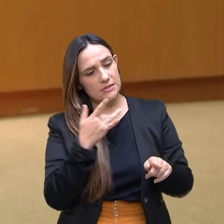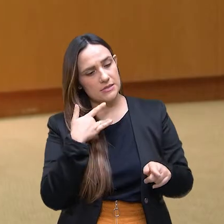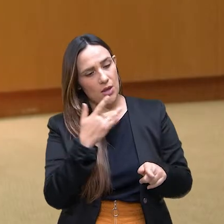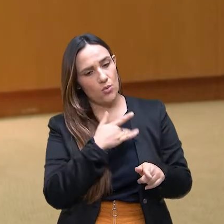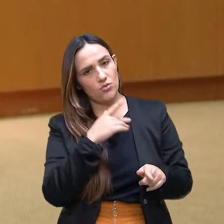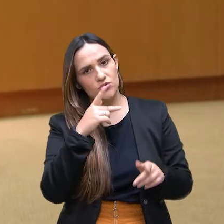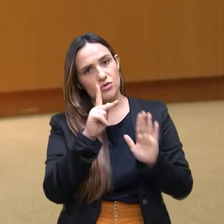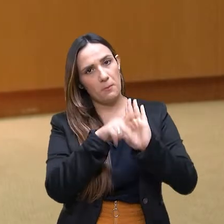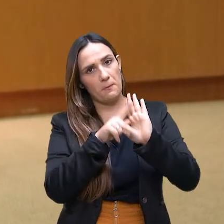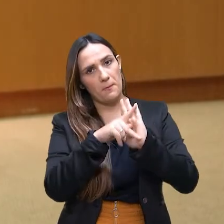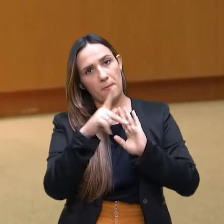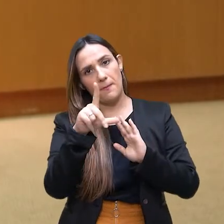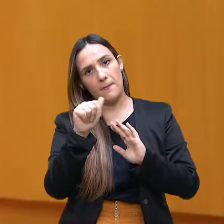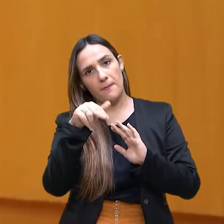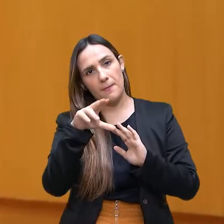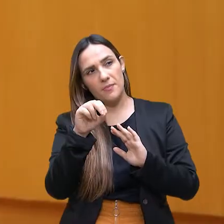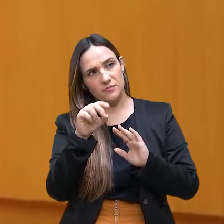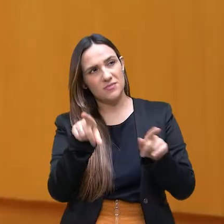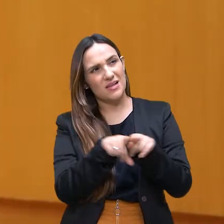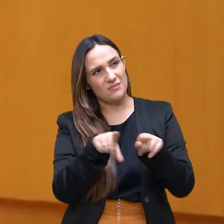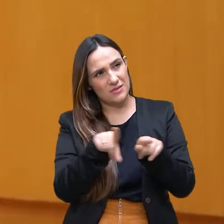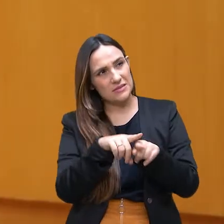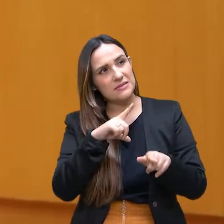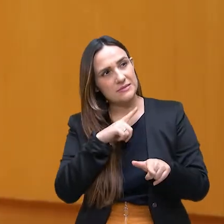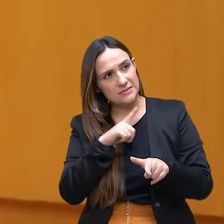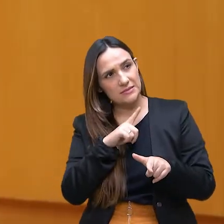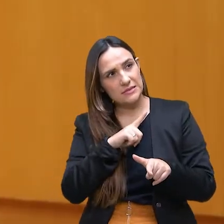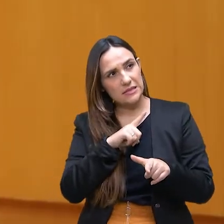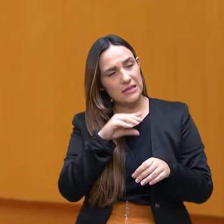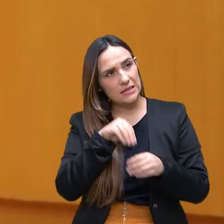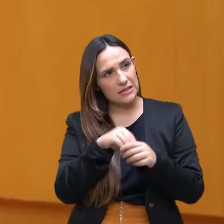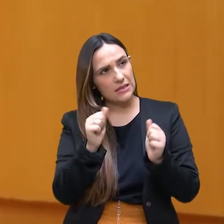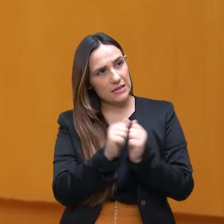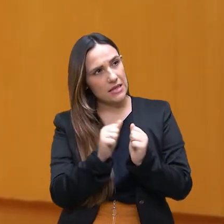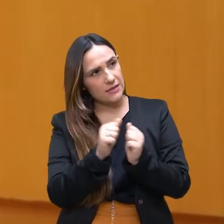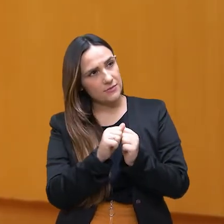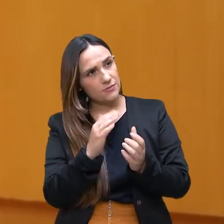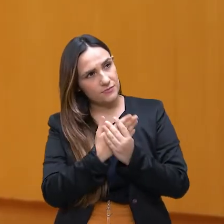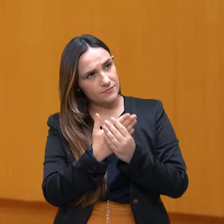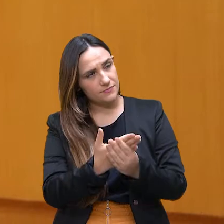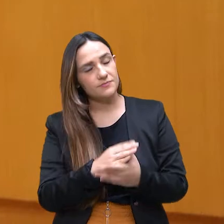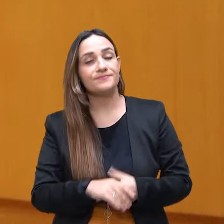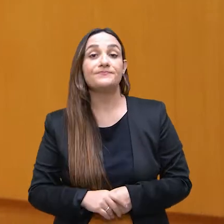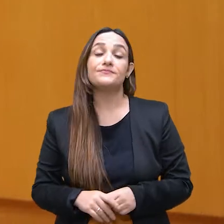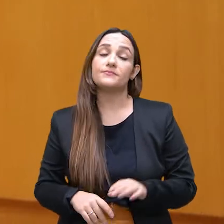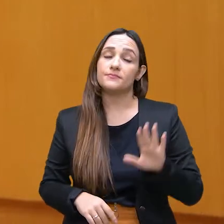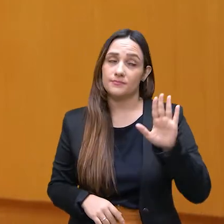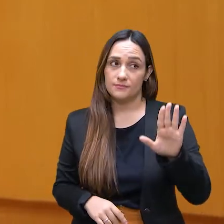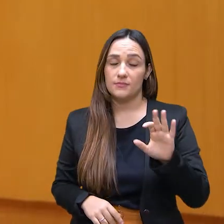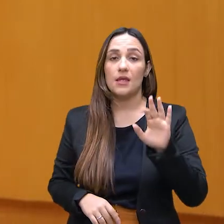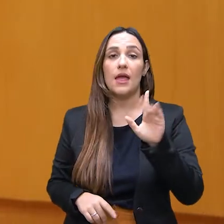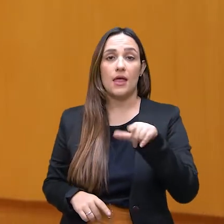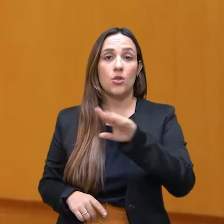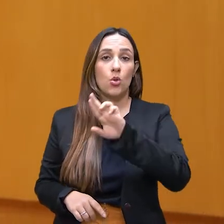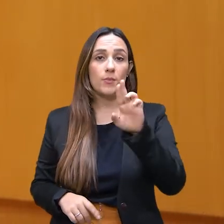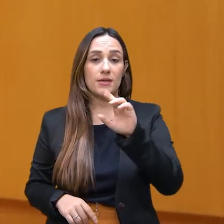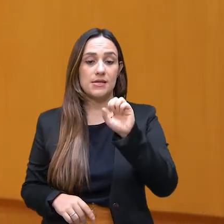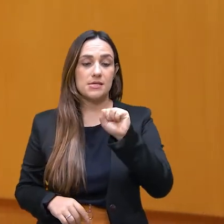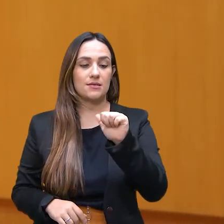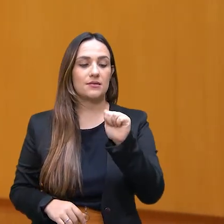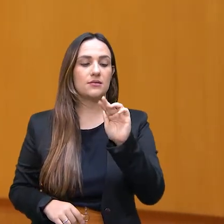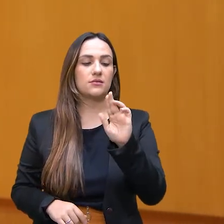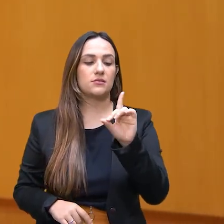da judicialização? Também se insere. A saúde suplementar está contemplada